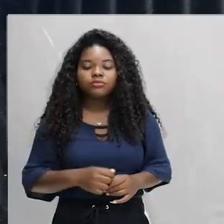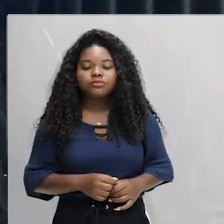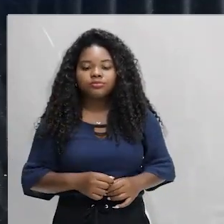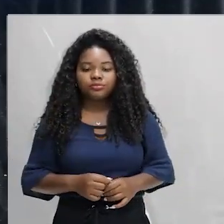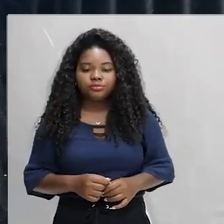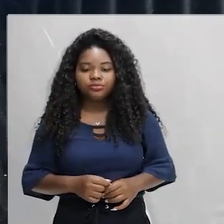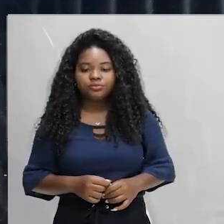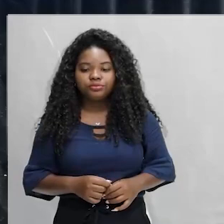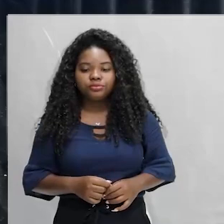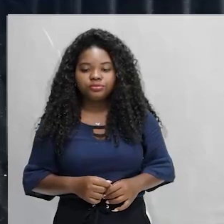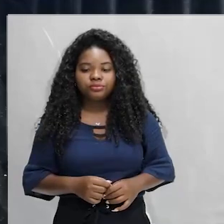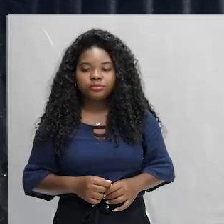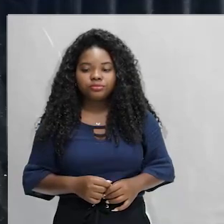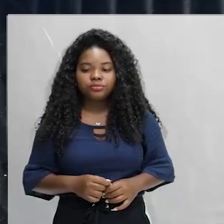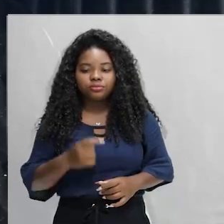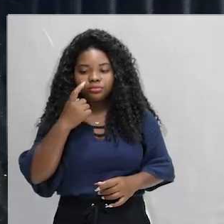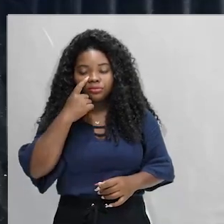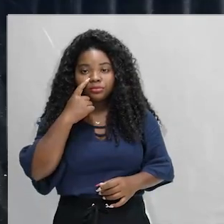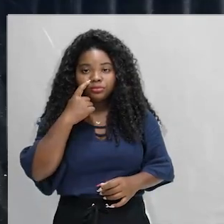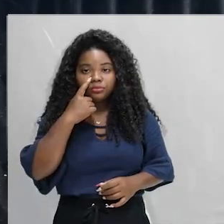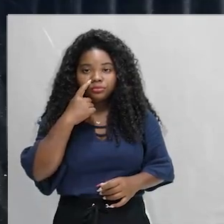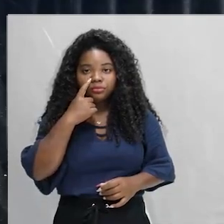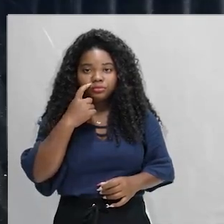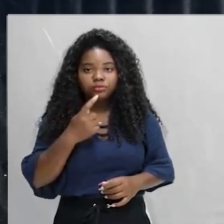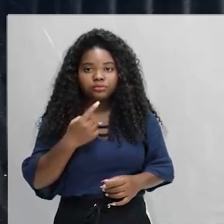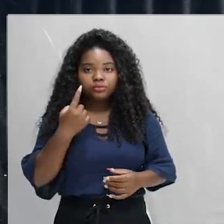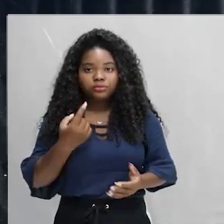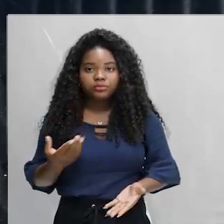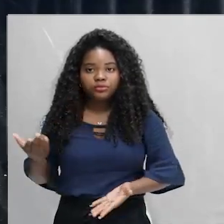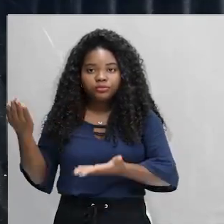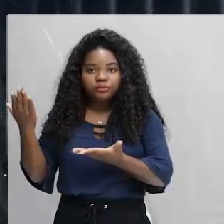Olavo Bilac escreveu o anúncio. Vamos ver como ficou?